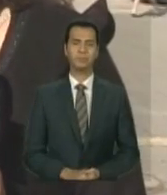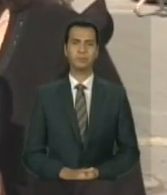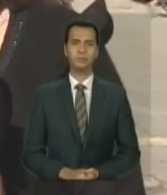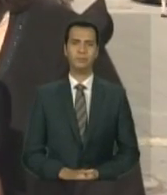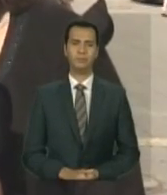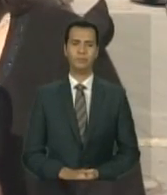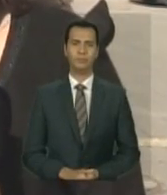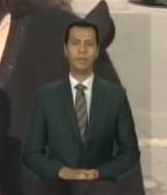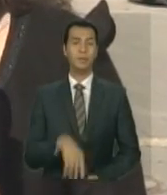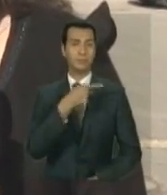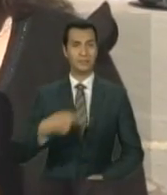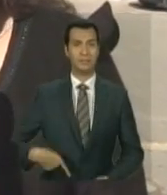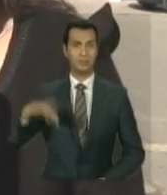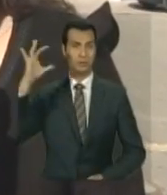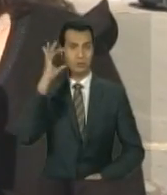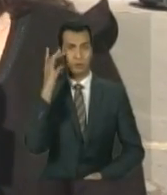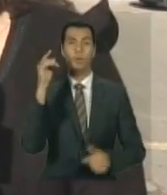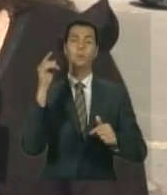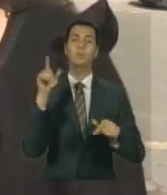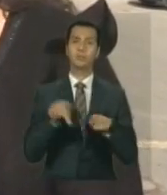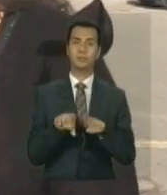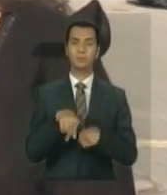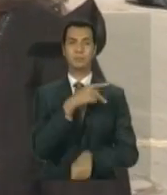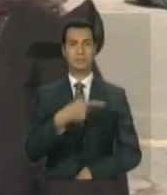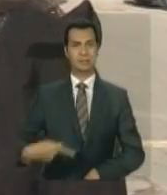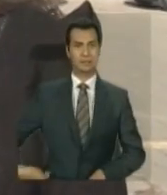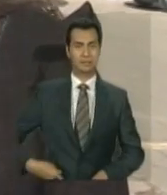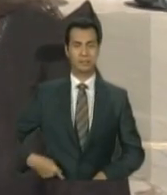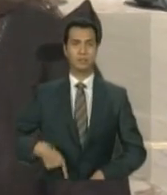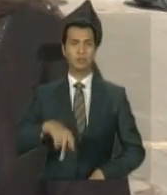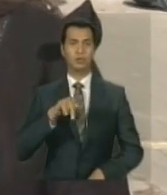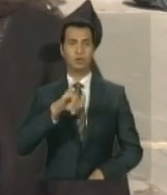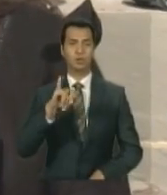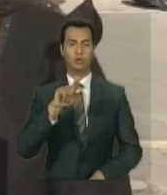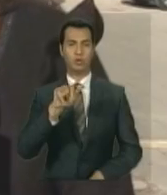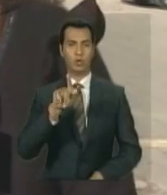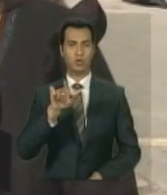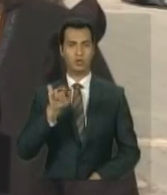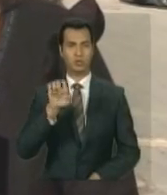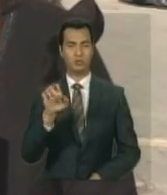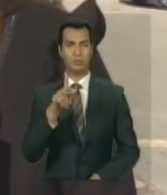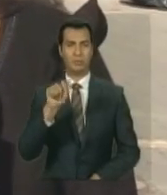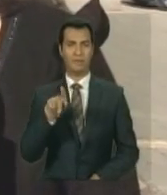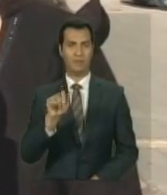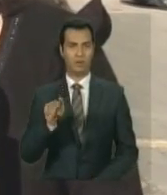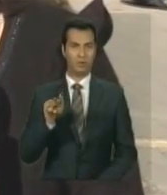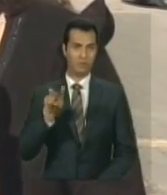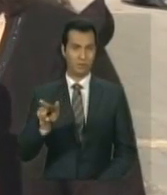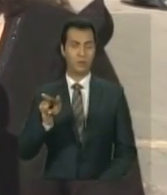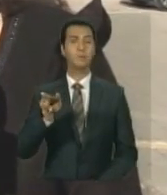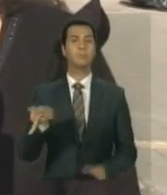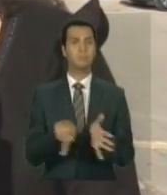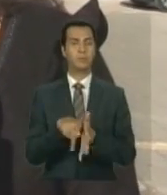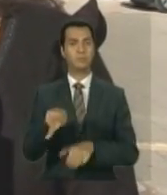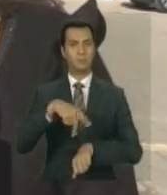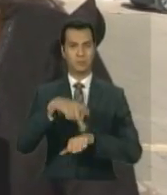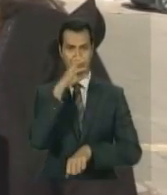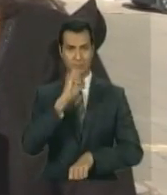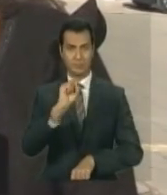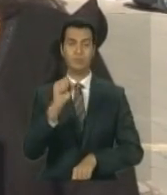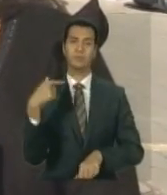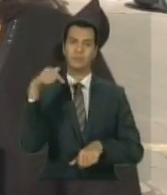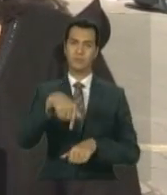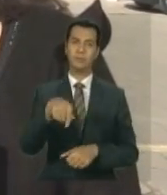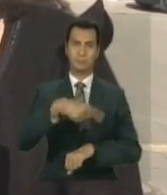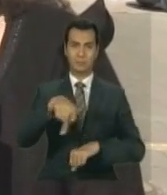a presidenta Dilma Rousseff e o búlgaro George Parvanov vieram aqui para a sede da presidência, para a foto oficial e uma reunião privada.